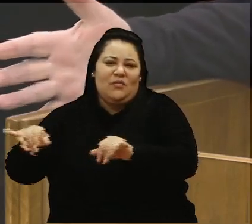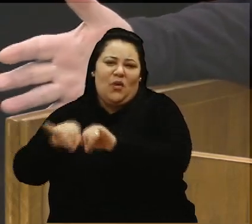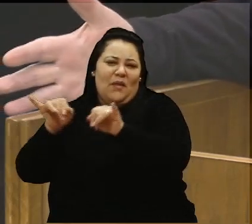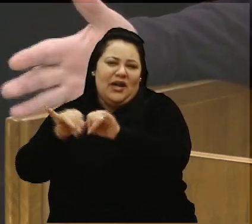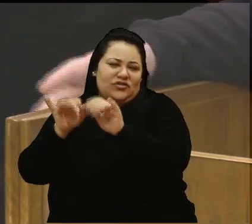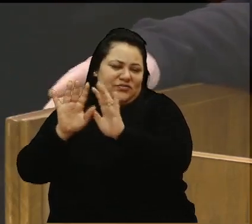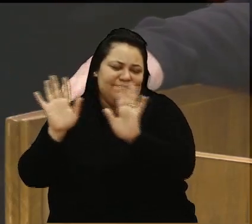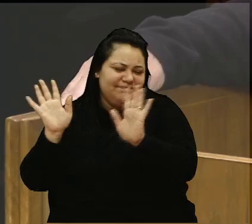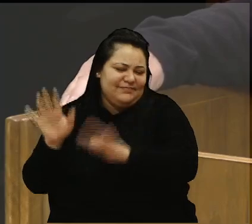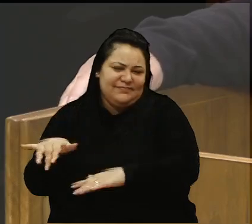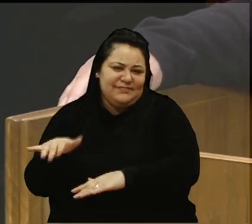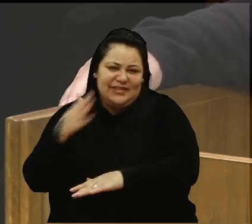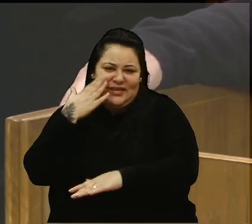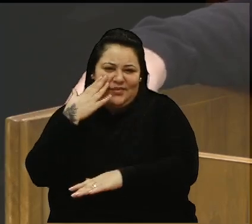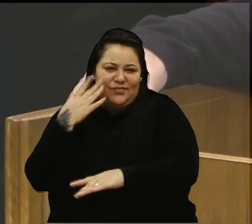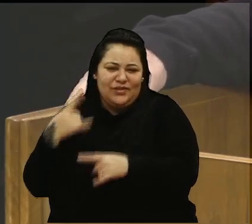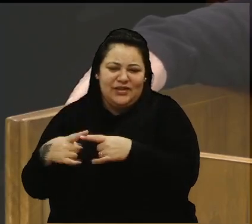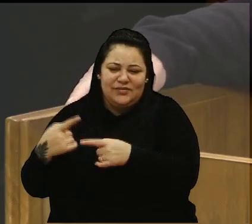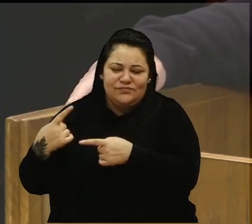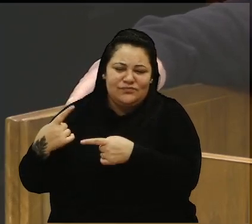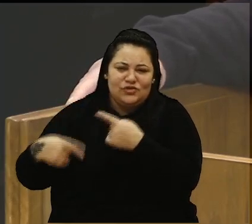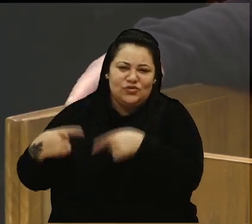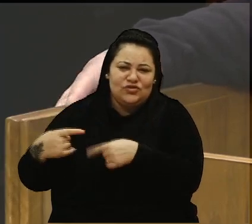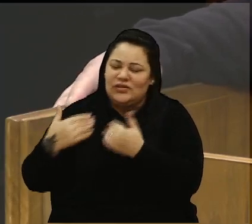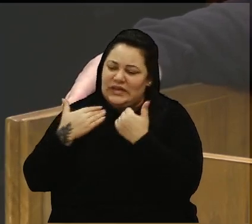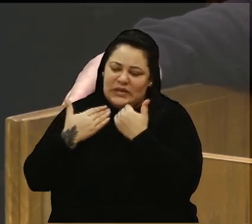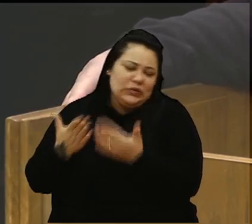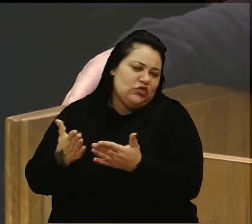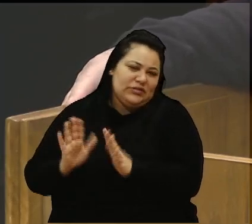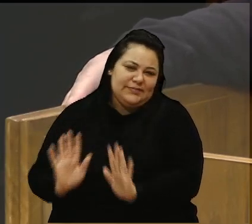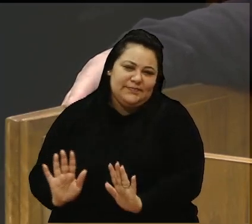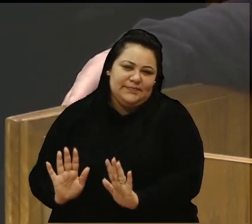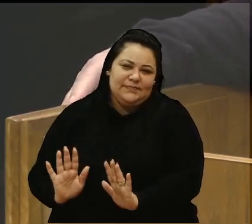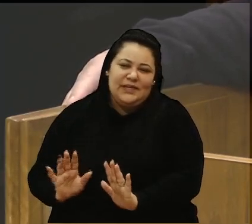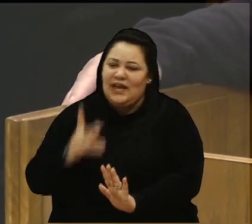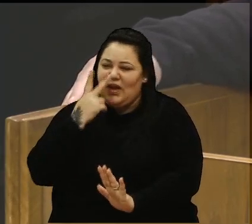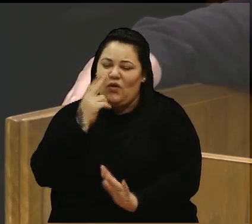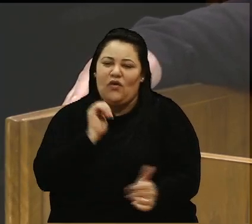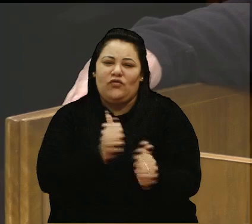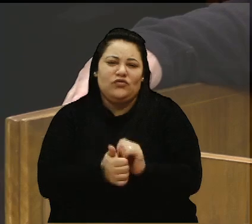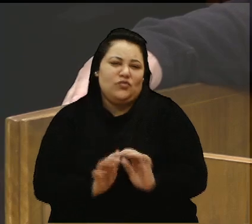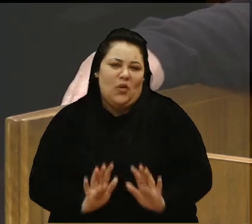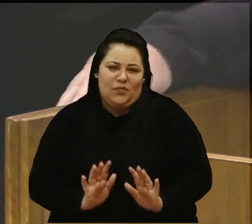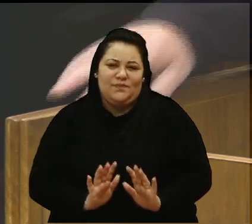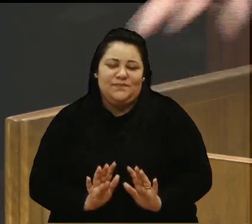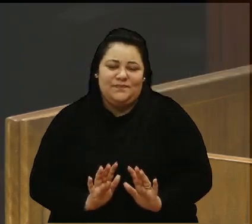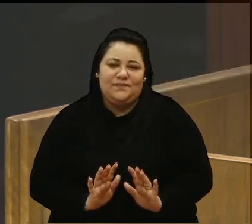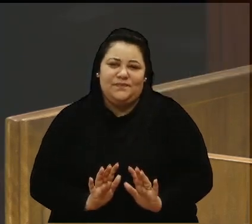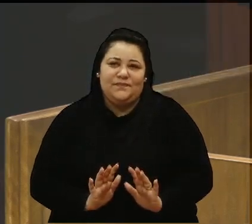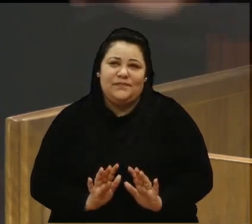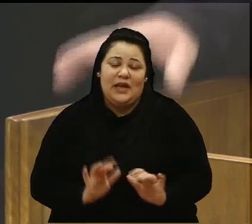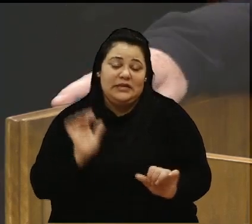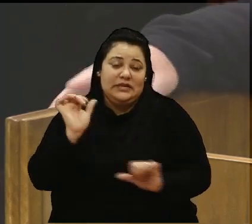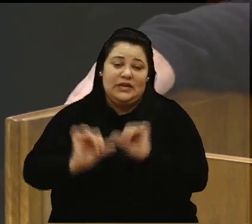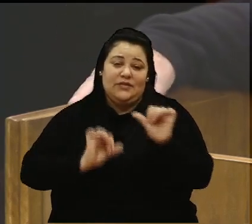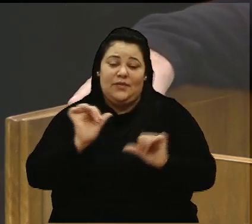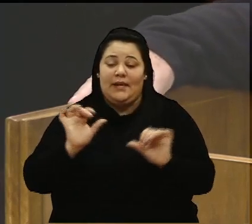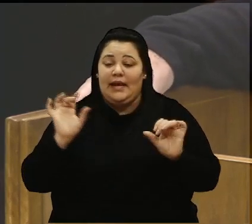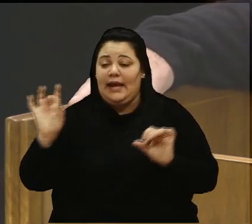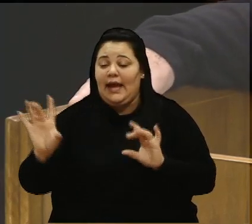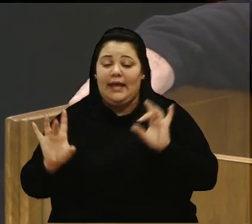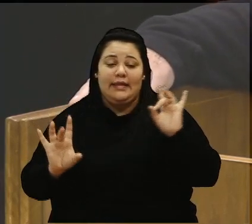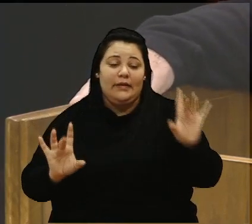bugio, né? Quando discute as consequências. E aí vira Grenal, né? E aí vira cada um com a